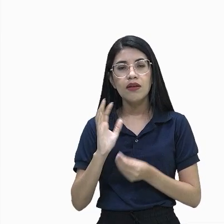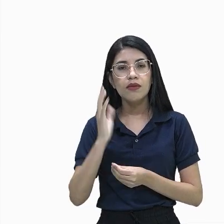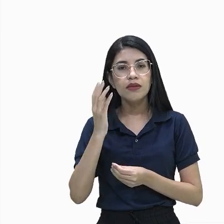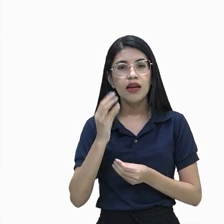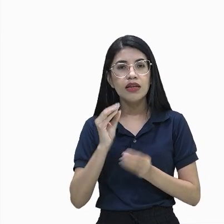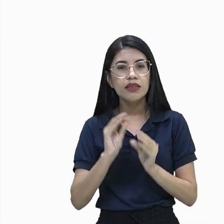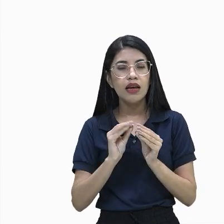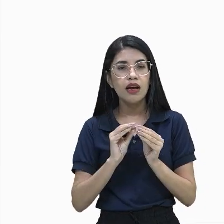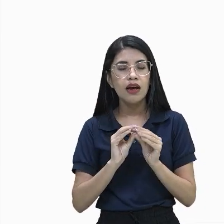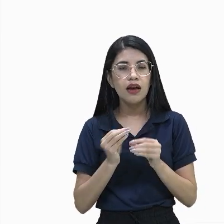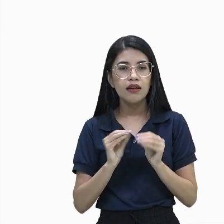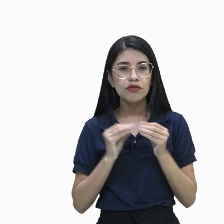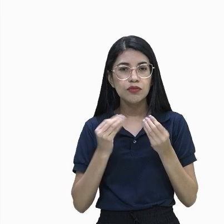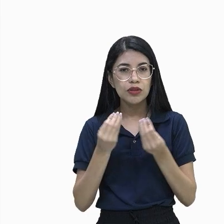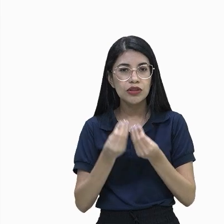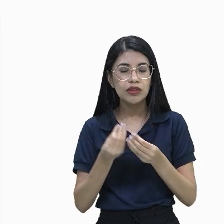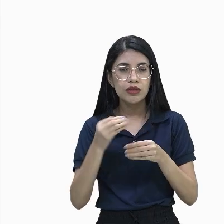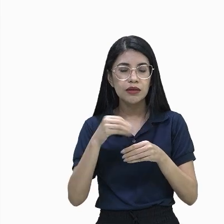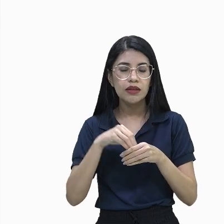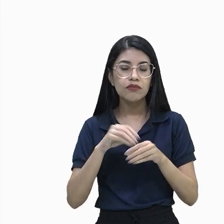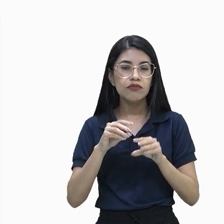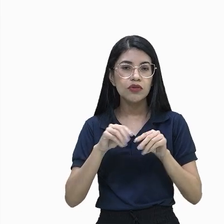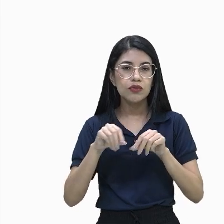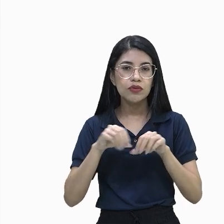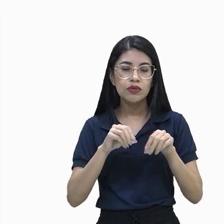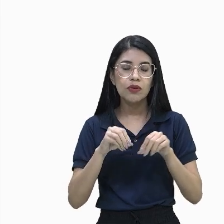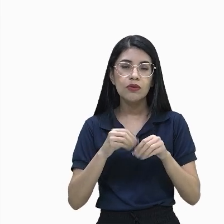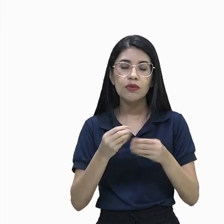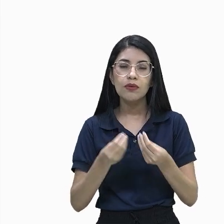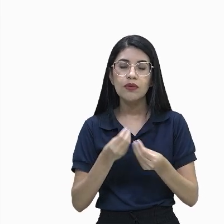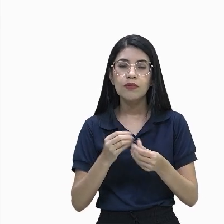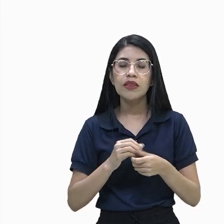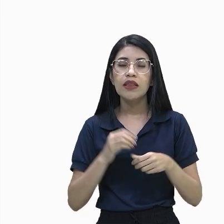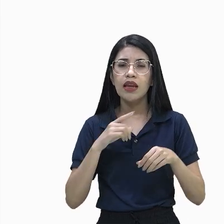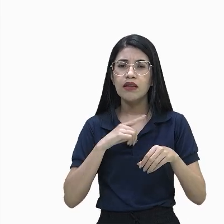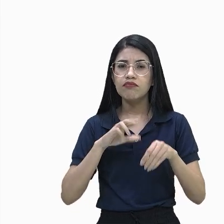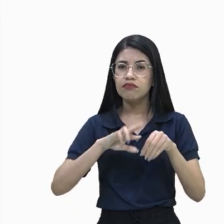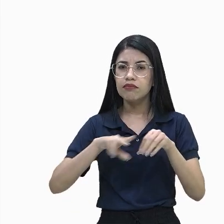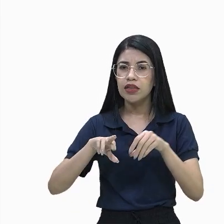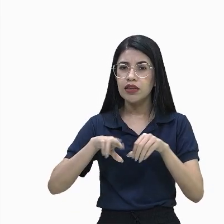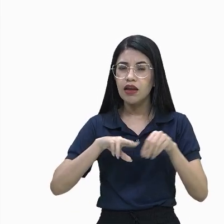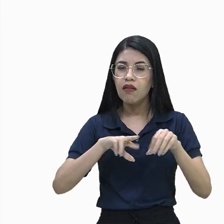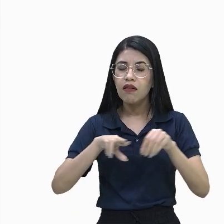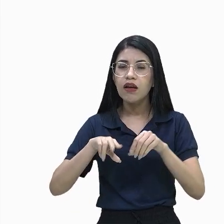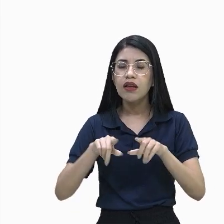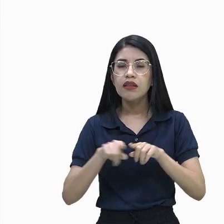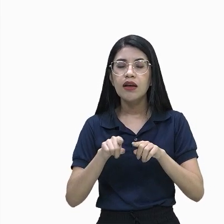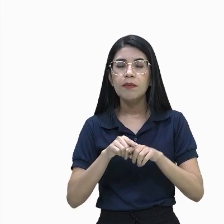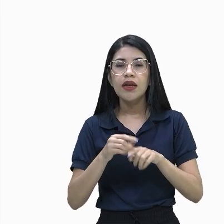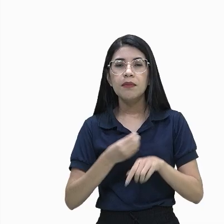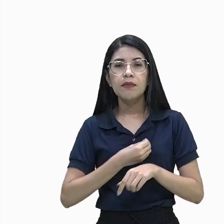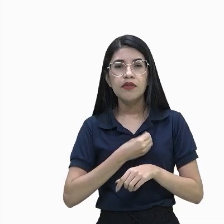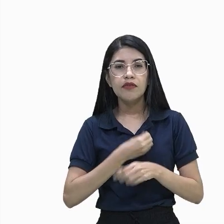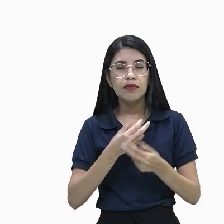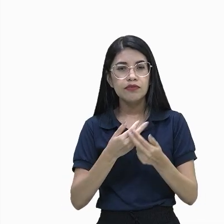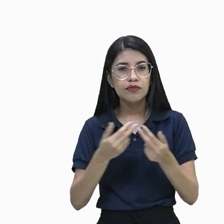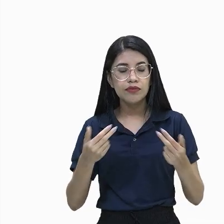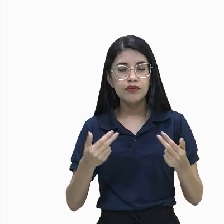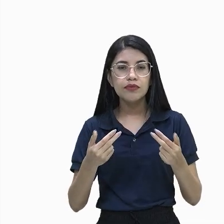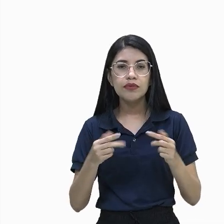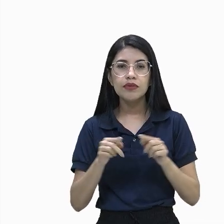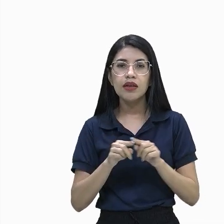do solo, gente? Vem através das partículas minerais, vem através de uma matéria orgânica, através